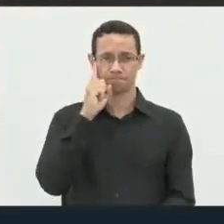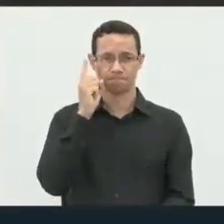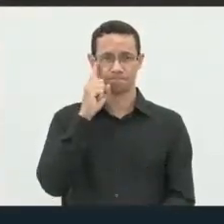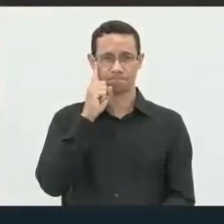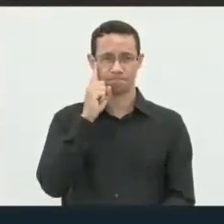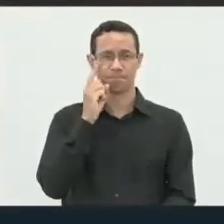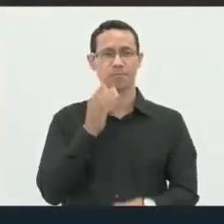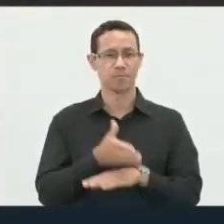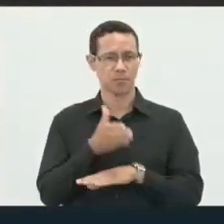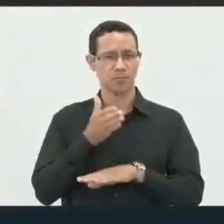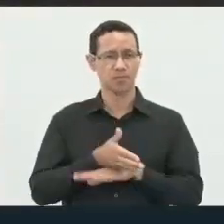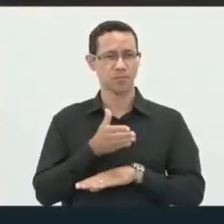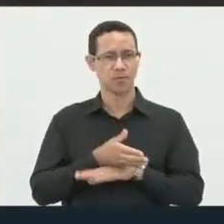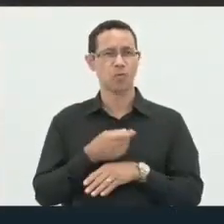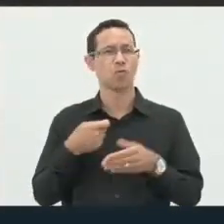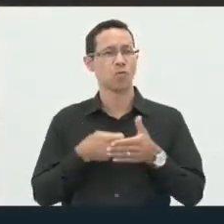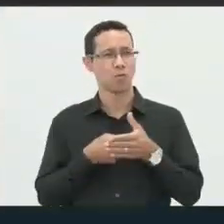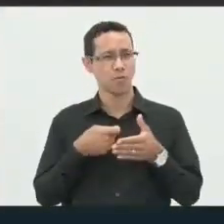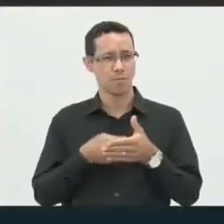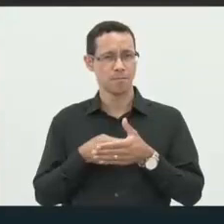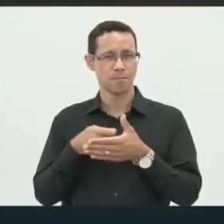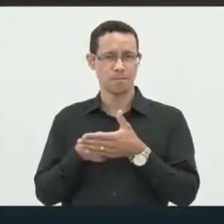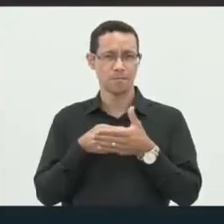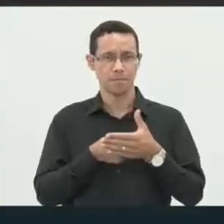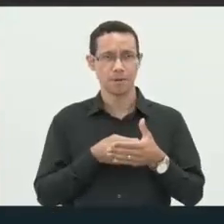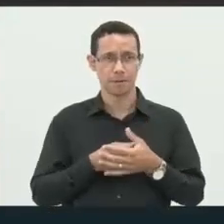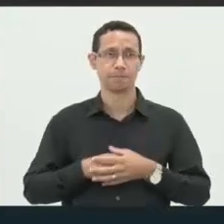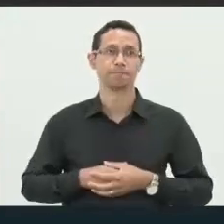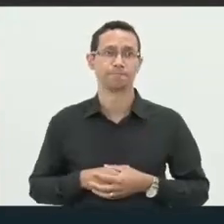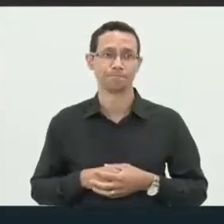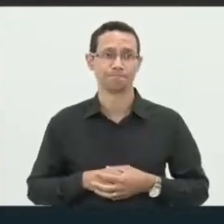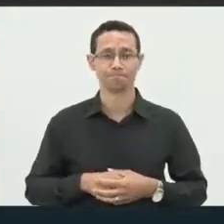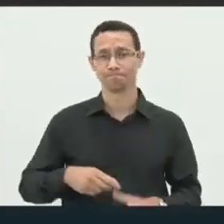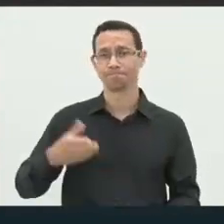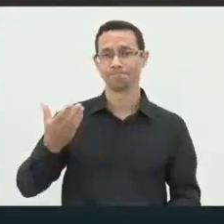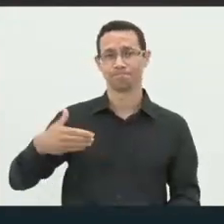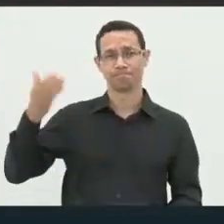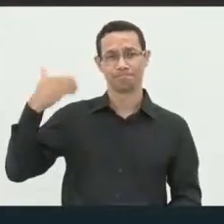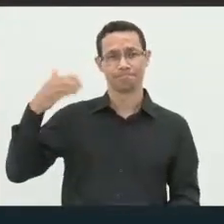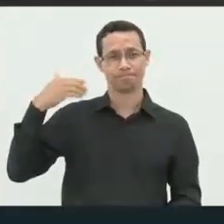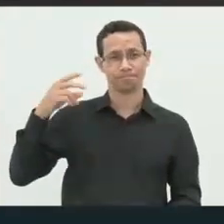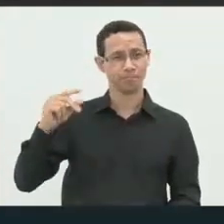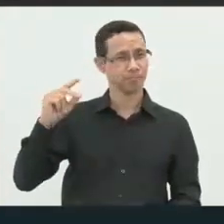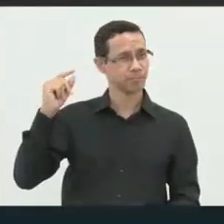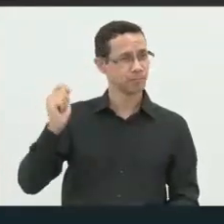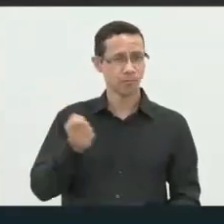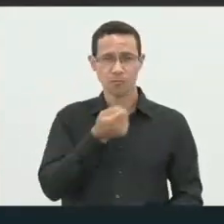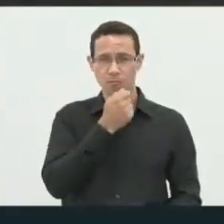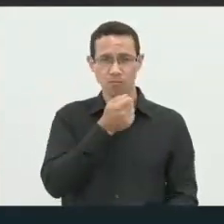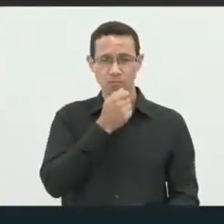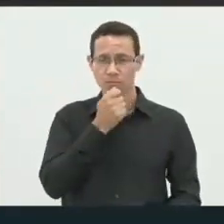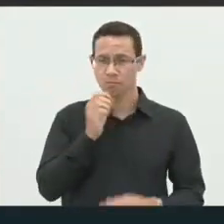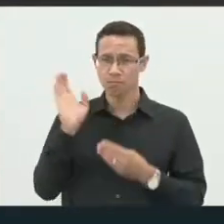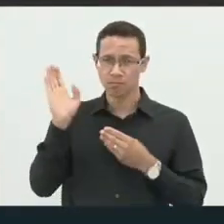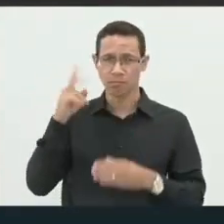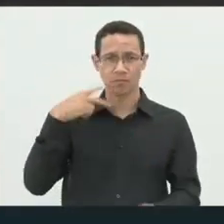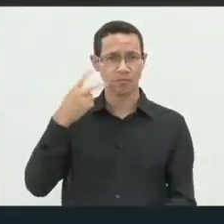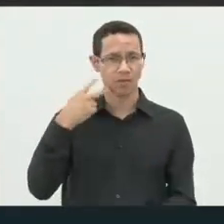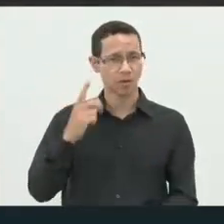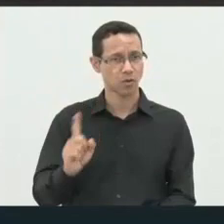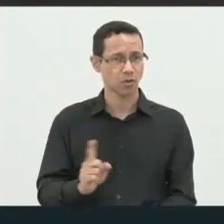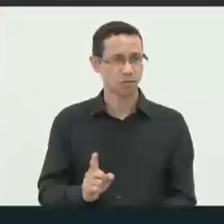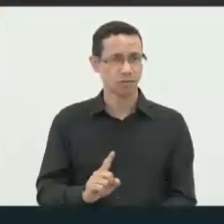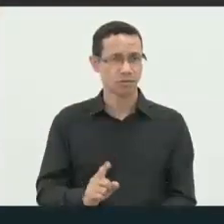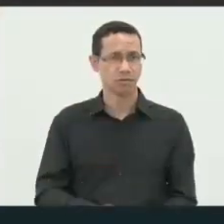saúde cobrando e antigamente antes de eu ser Vereador inclusive quando eu